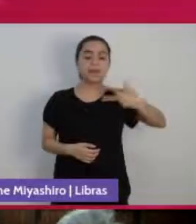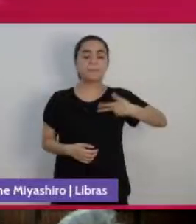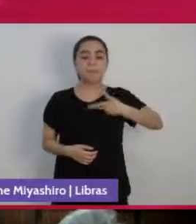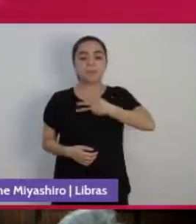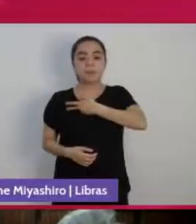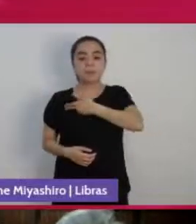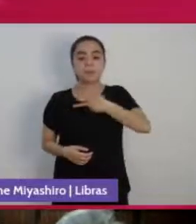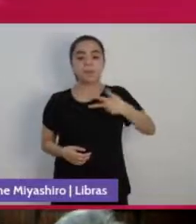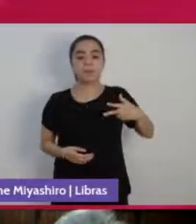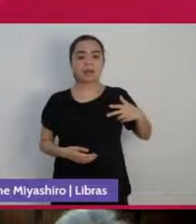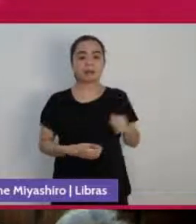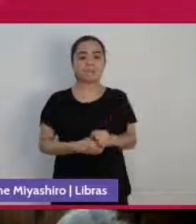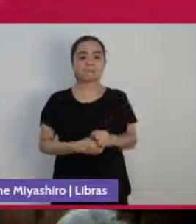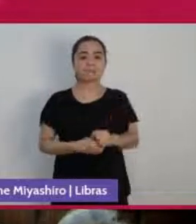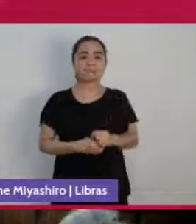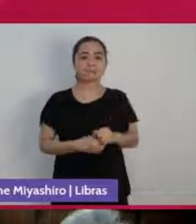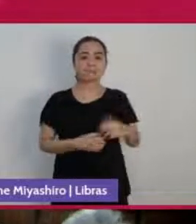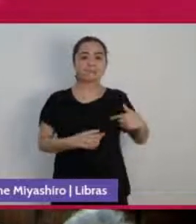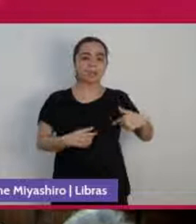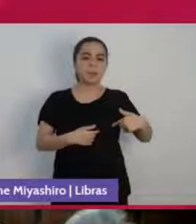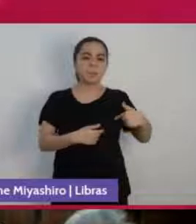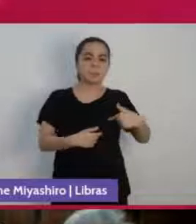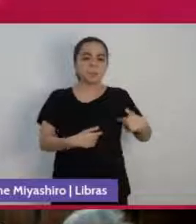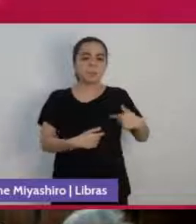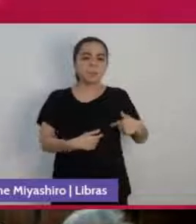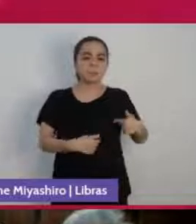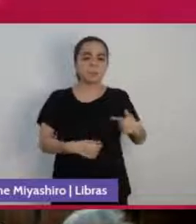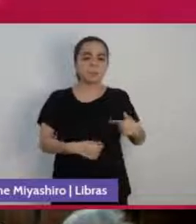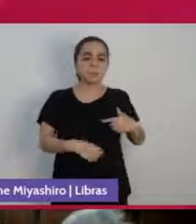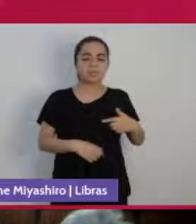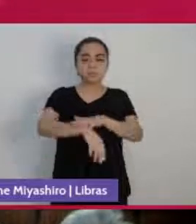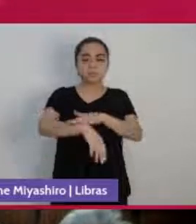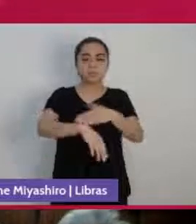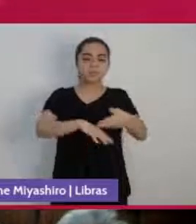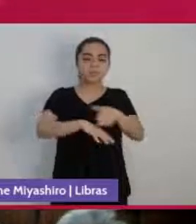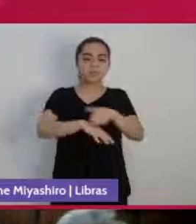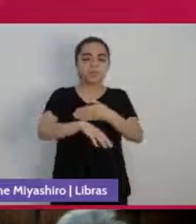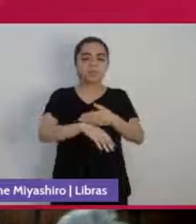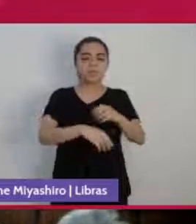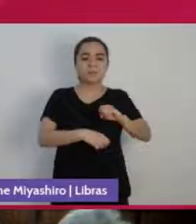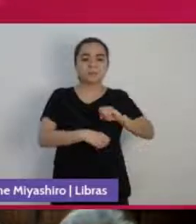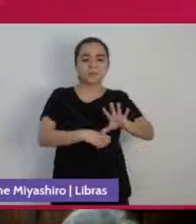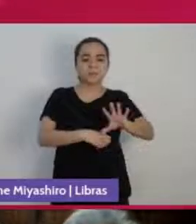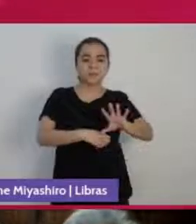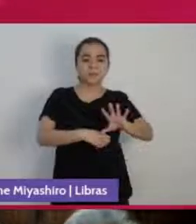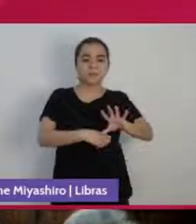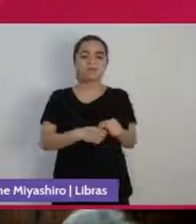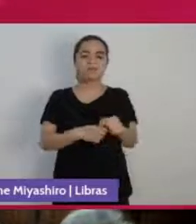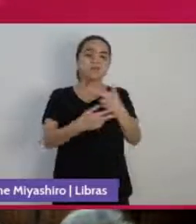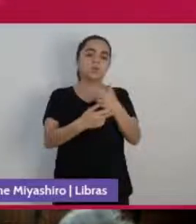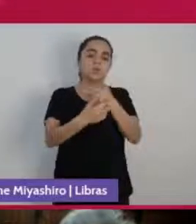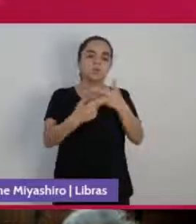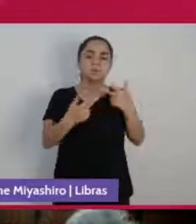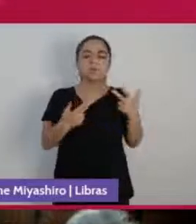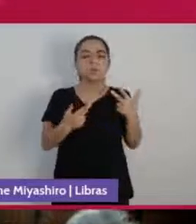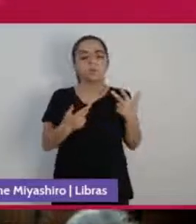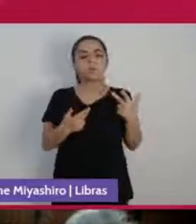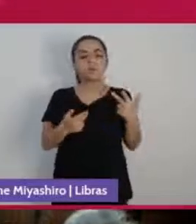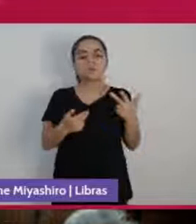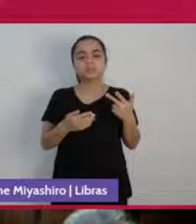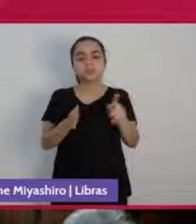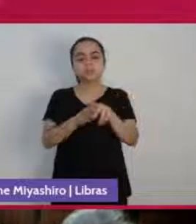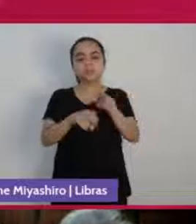próteses, retração de mamilo, retração de pele, secreção, outras alterações, é importante que